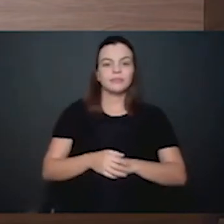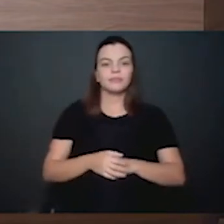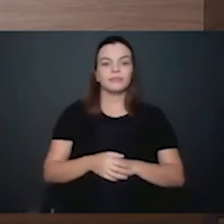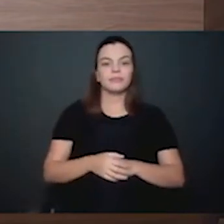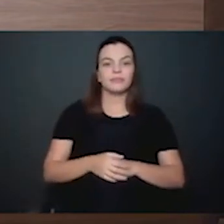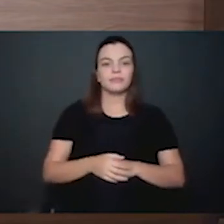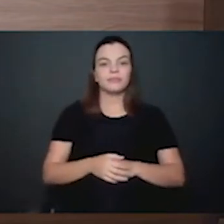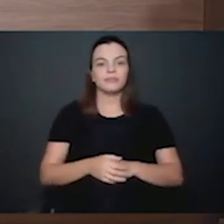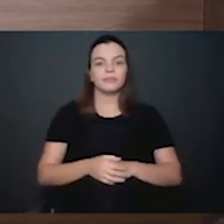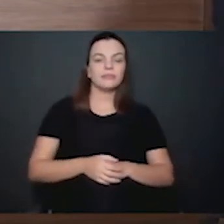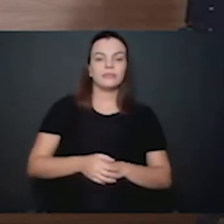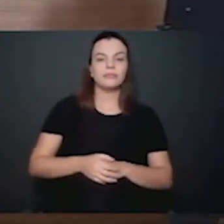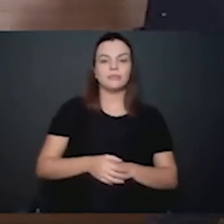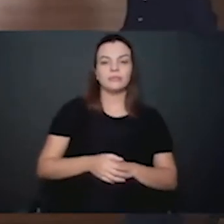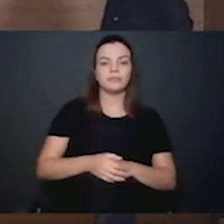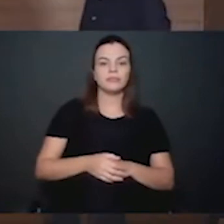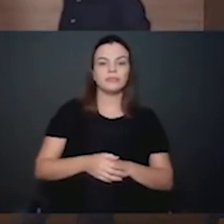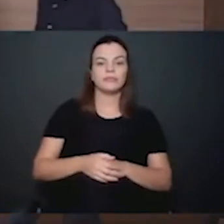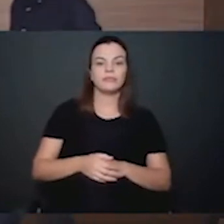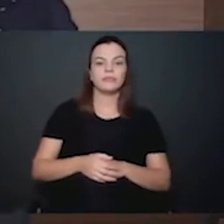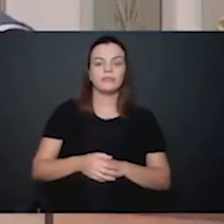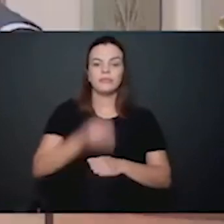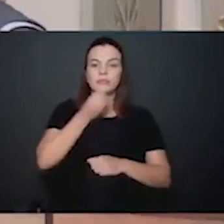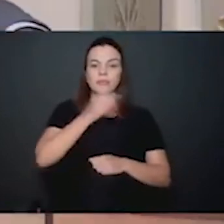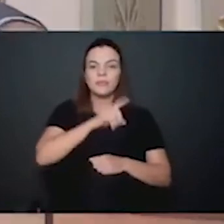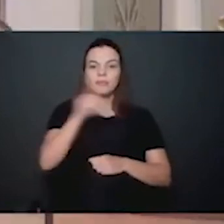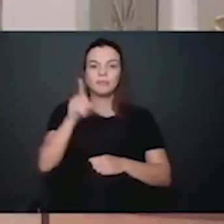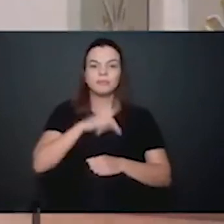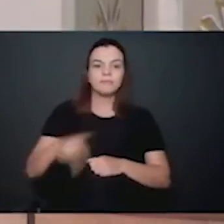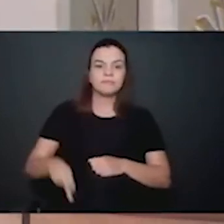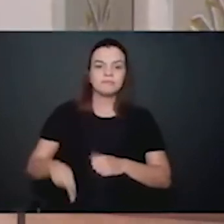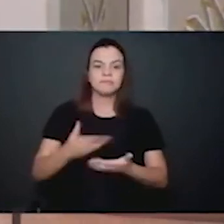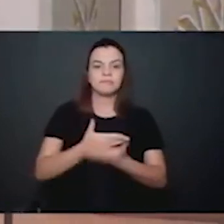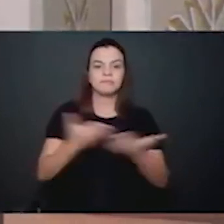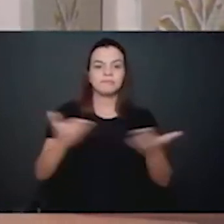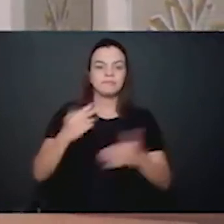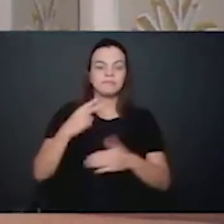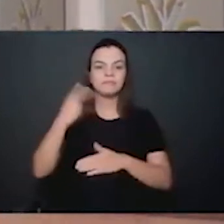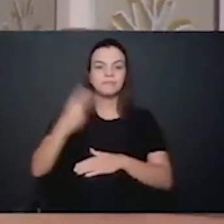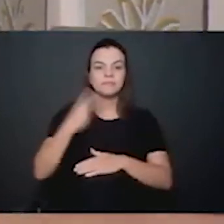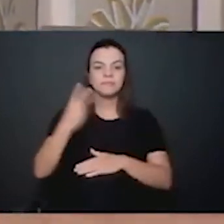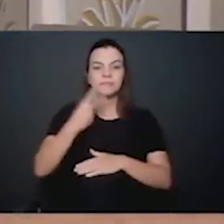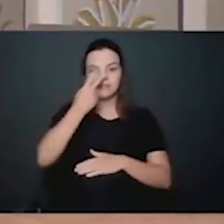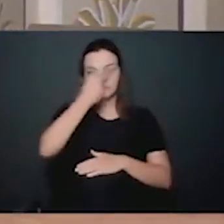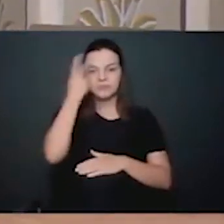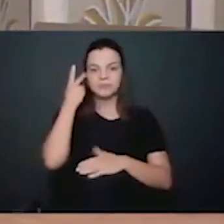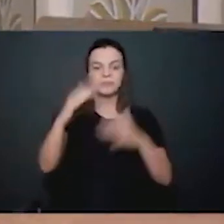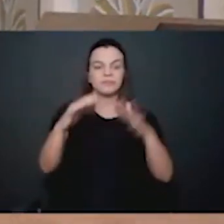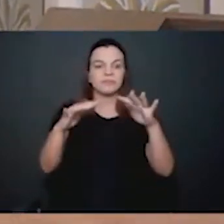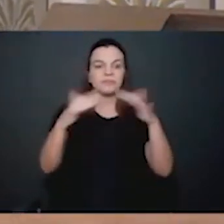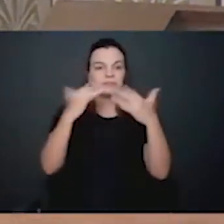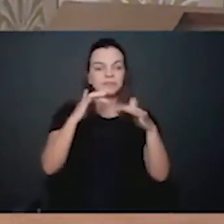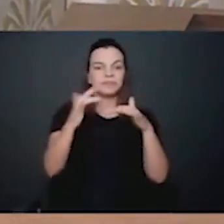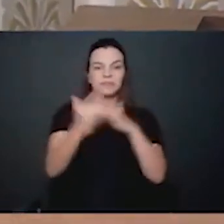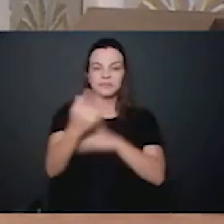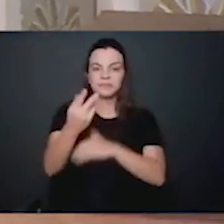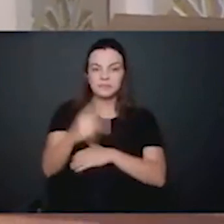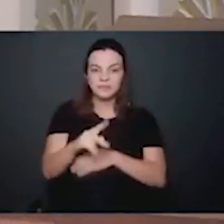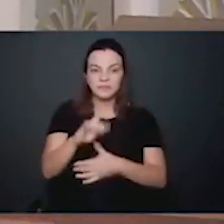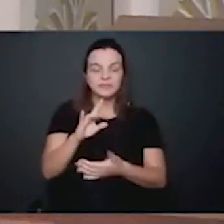Bom dia senhor presidente Bom dia vereadores e vereadoras Bom dia quem nos acompanha pelas redes sociais da câmara